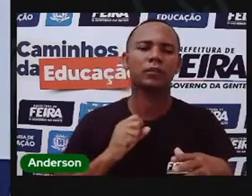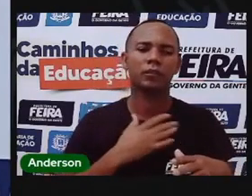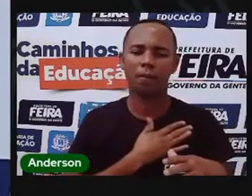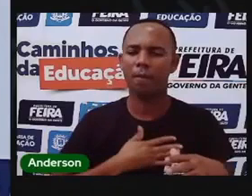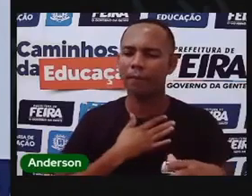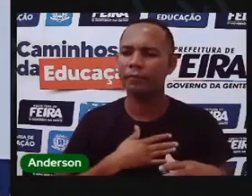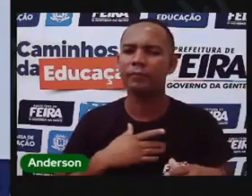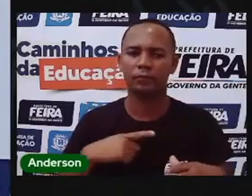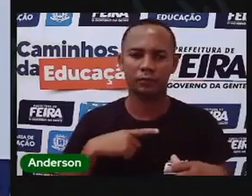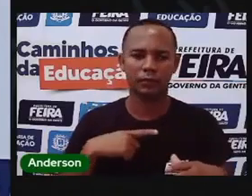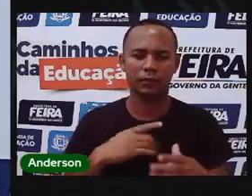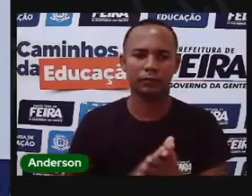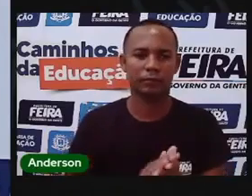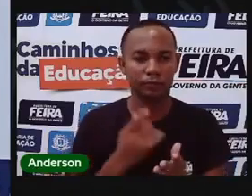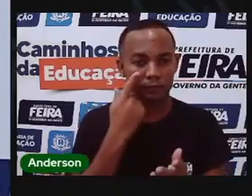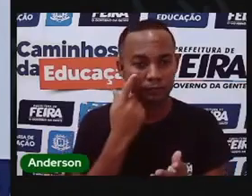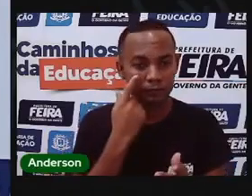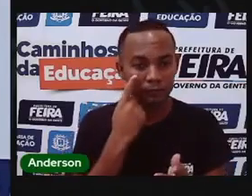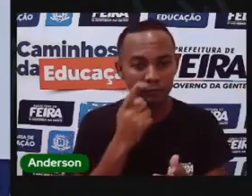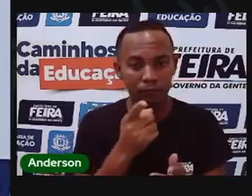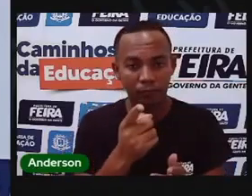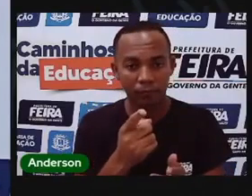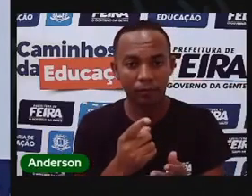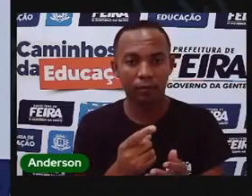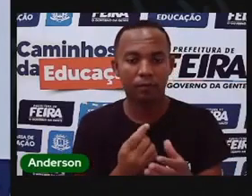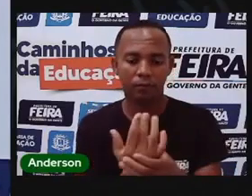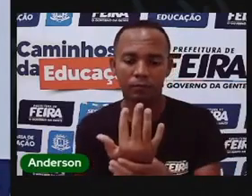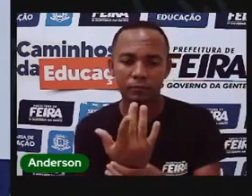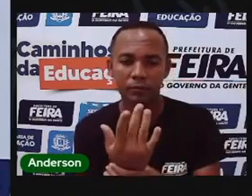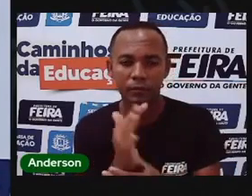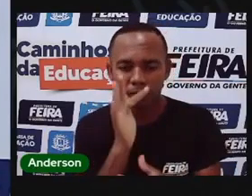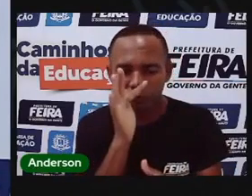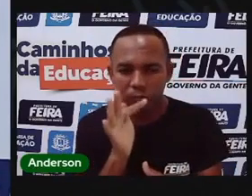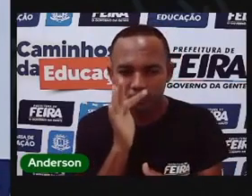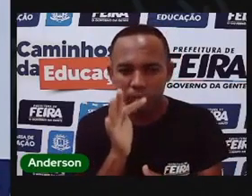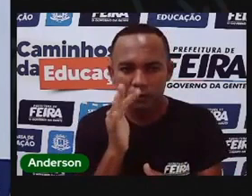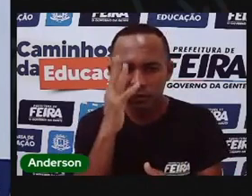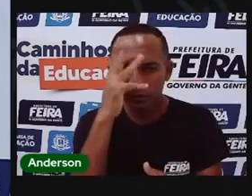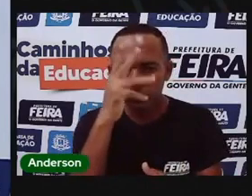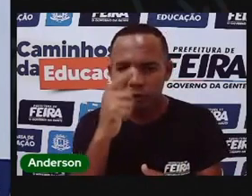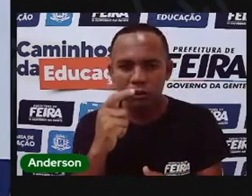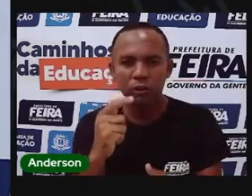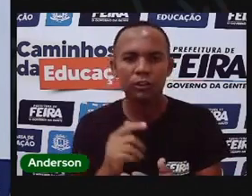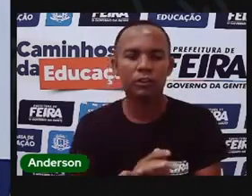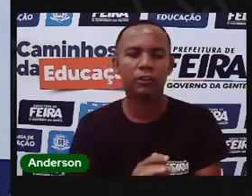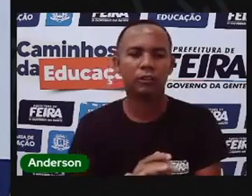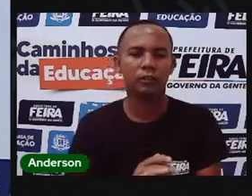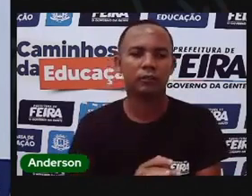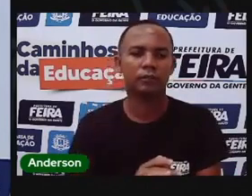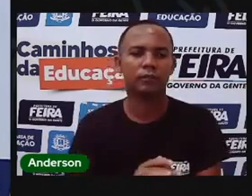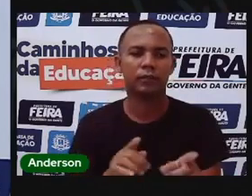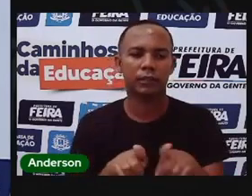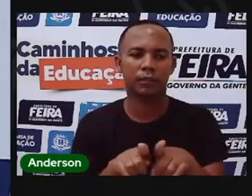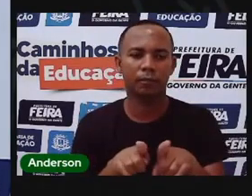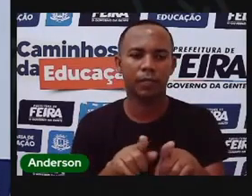outra plantinha. Ela é uma planta ornamental, tá? E aí tem uma florzinha aqui, tá vendo?